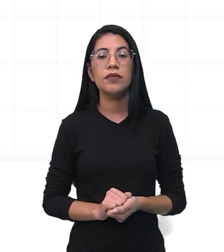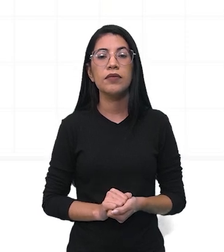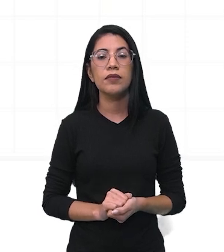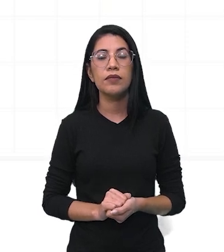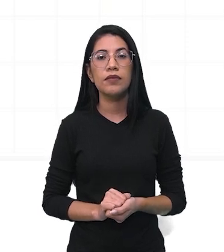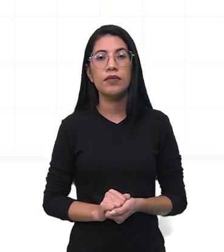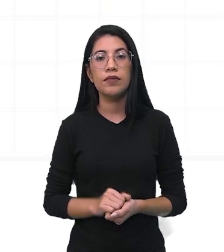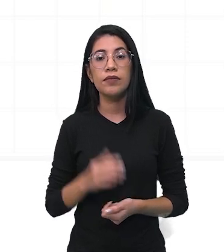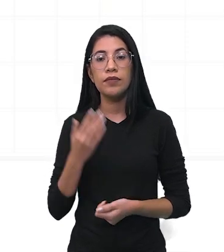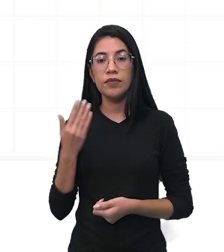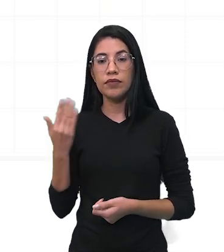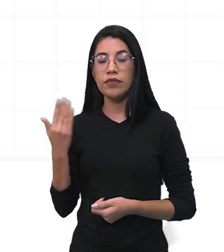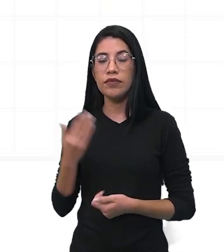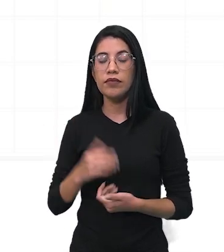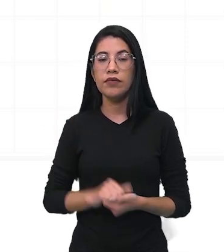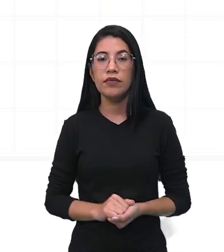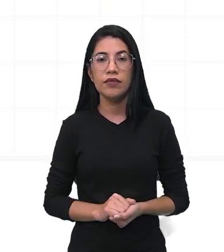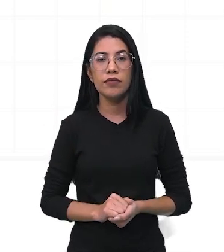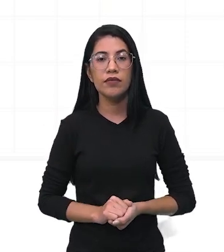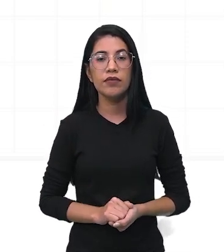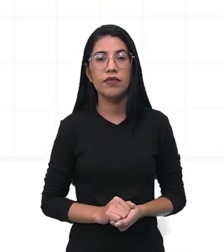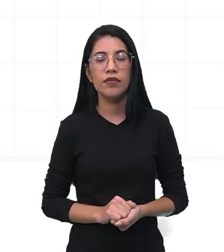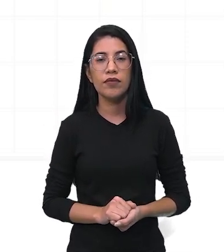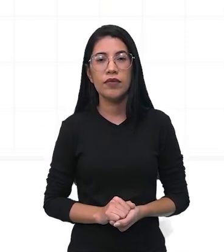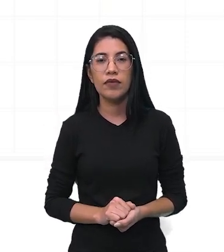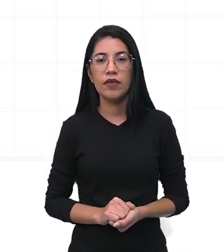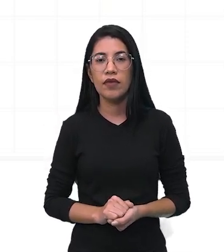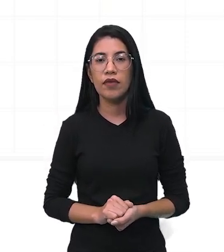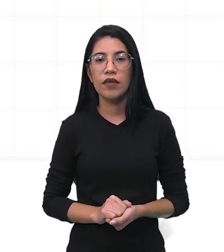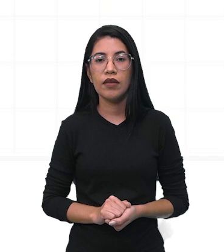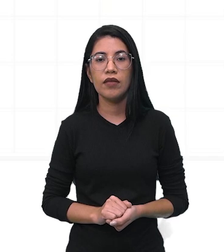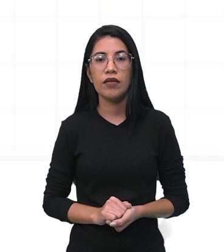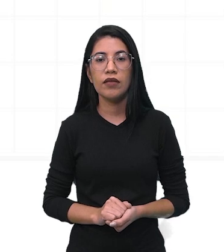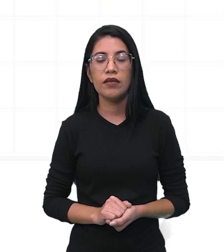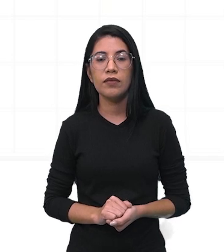54, assim como 100 está para 30.